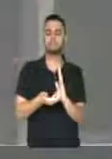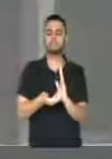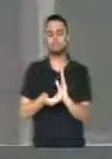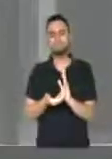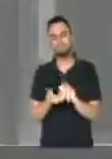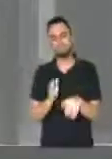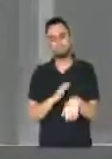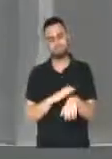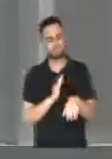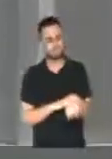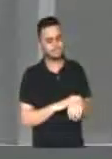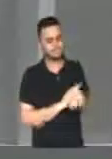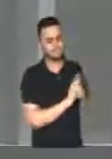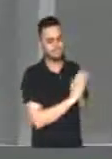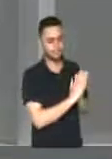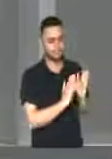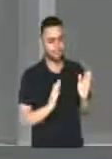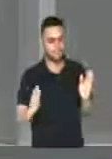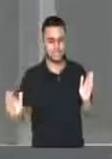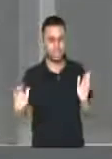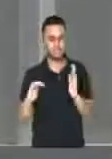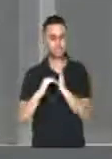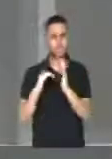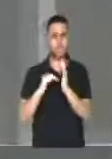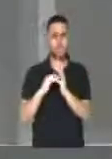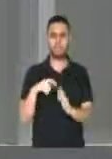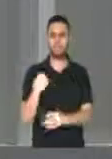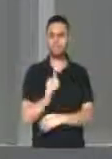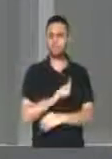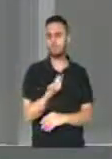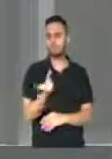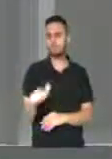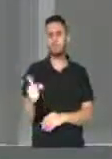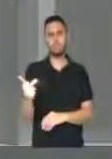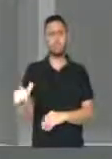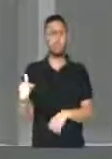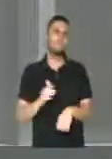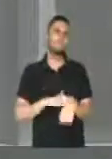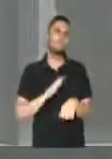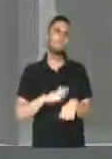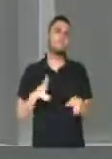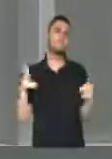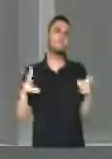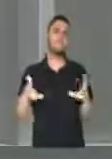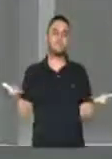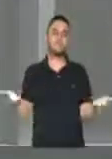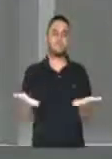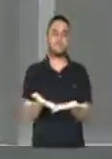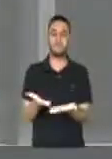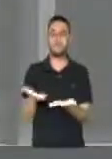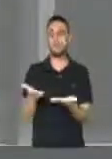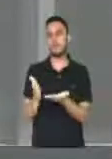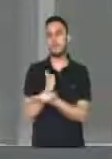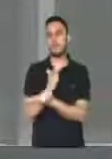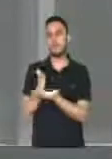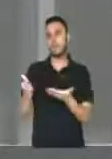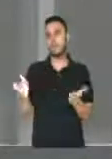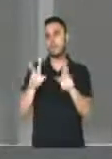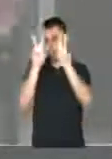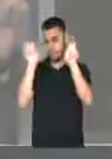durante a história do Senado, nós não tivemos um momento como este em que matérias que saiam desta casa não tenham